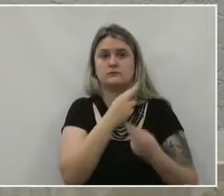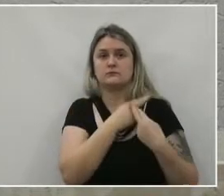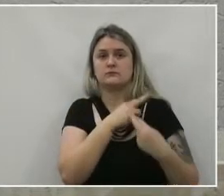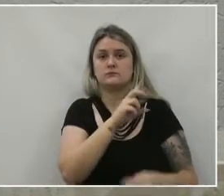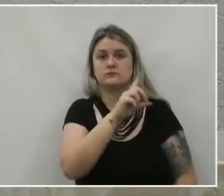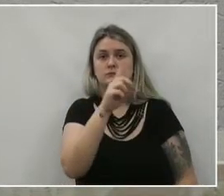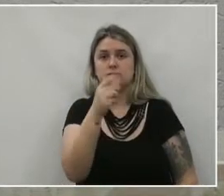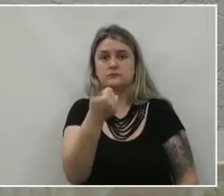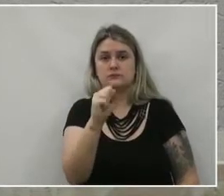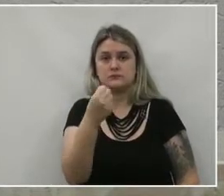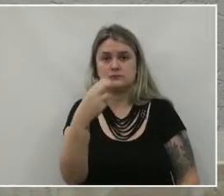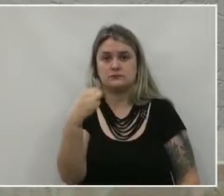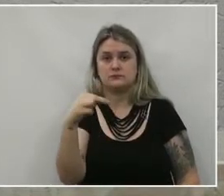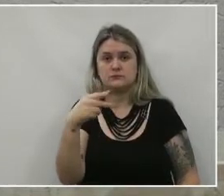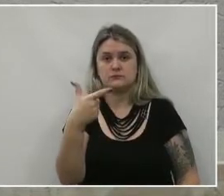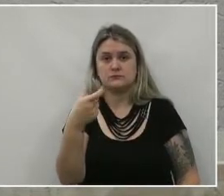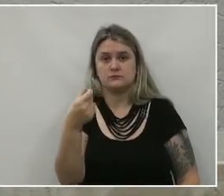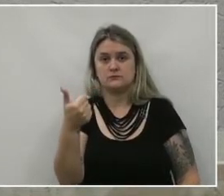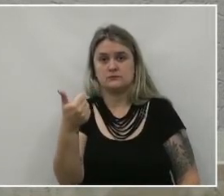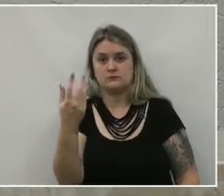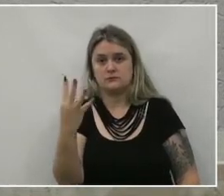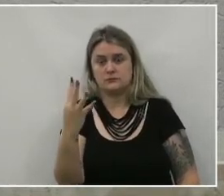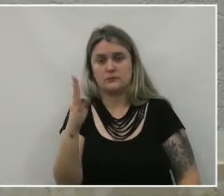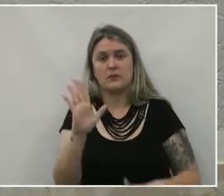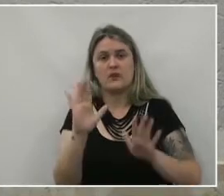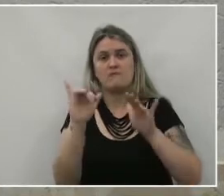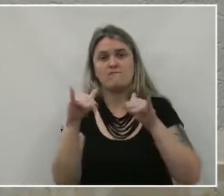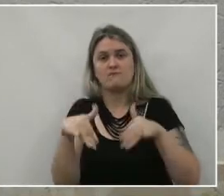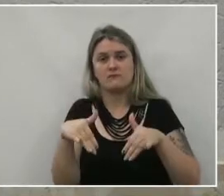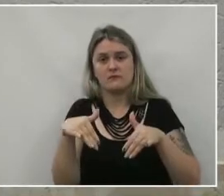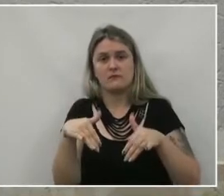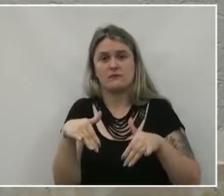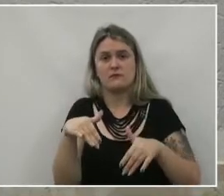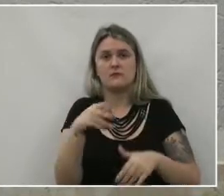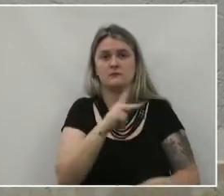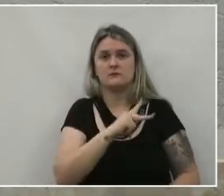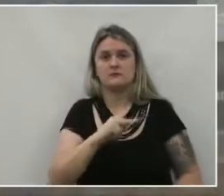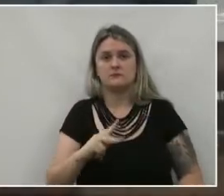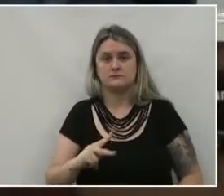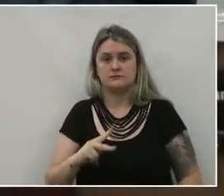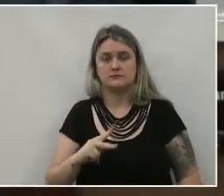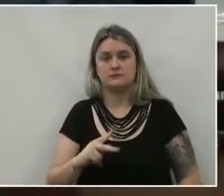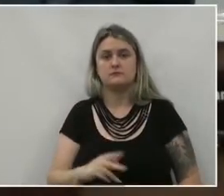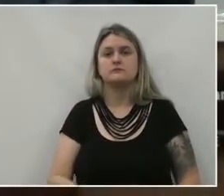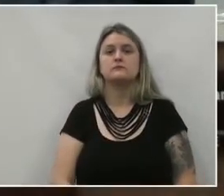novembro de 2014 Fim do expediente, senhor presidente